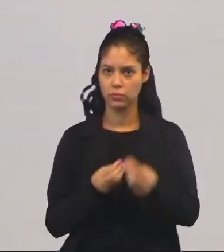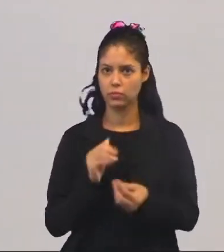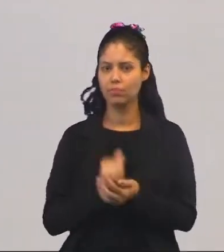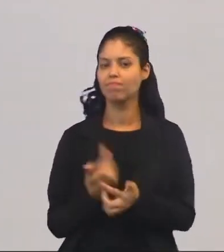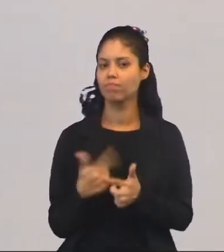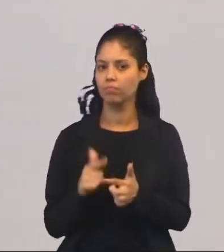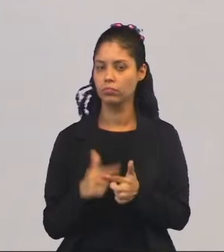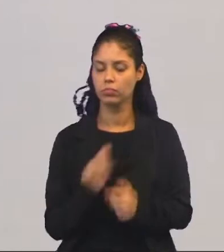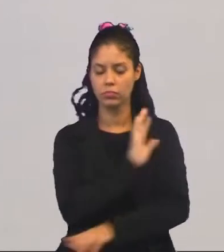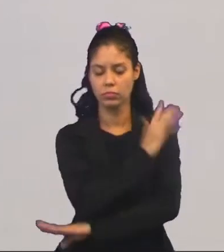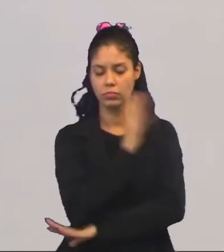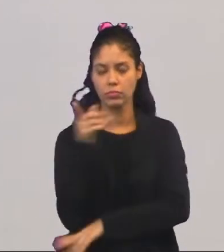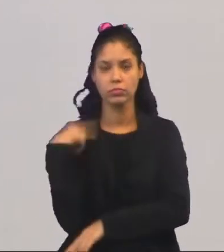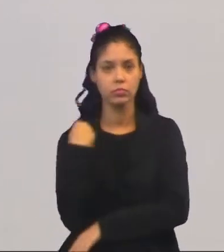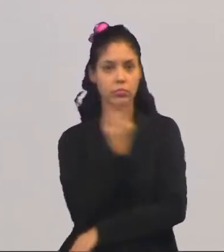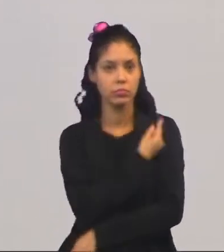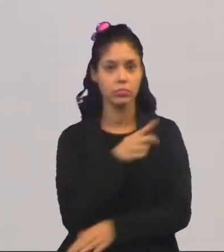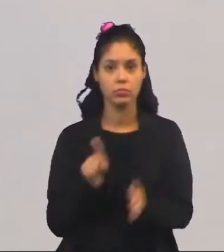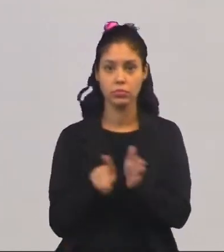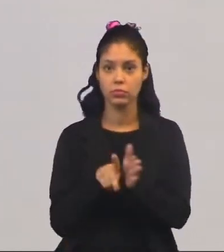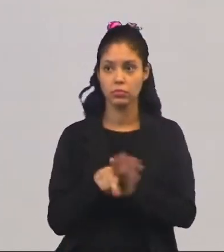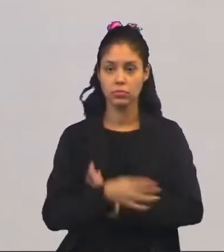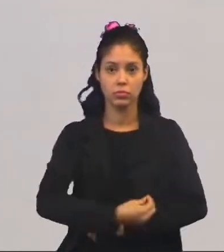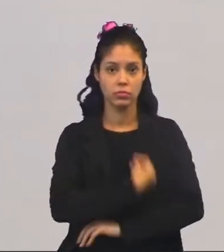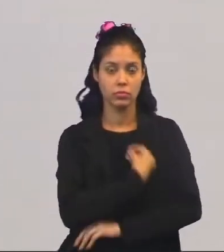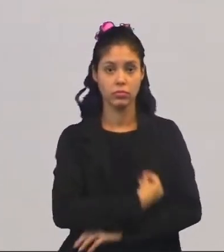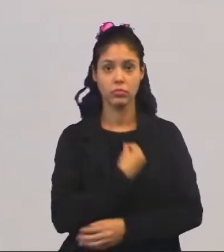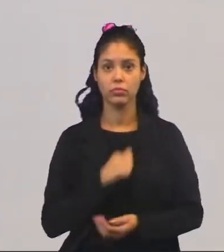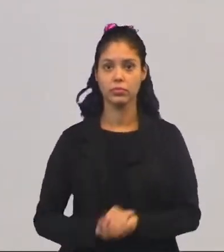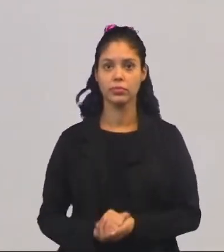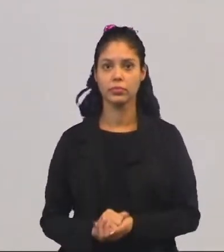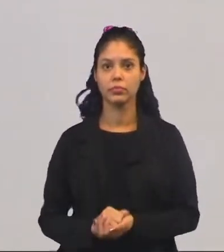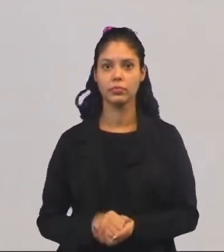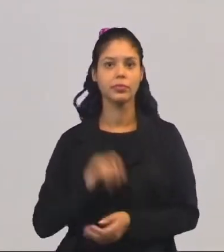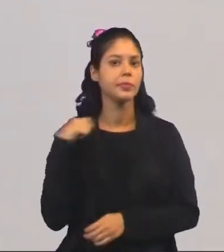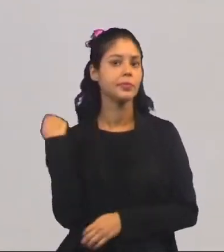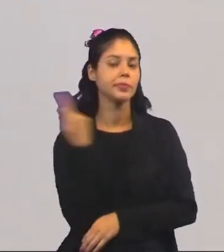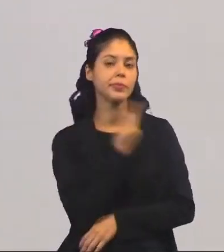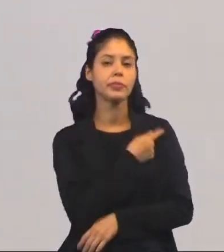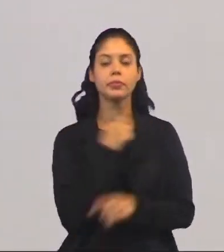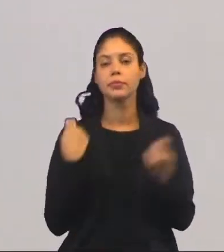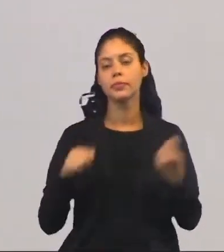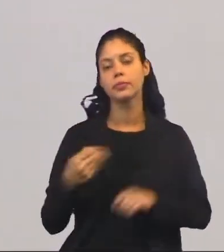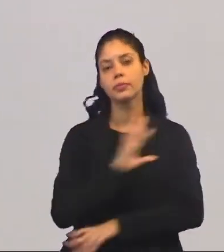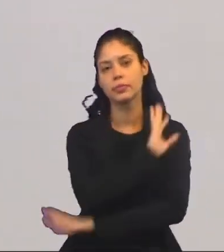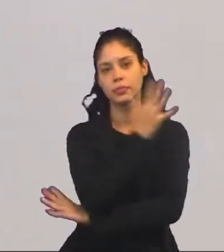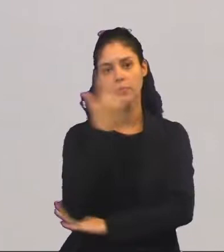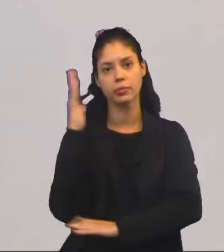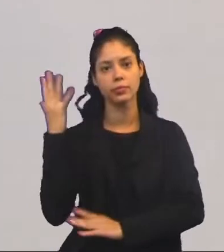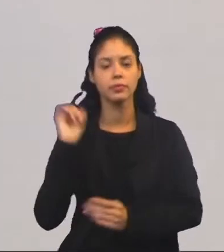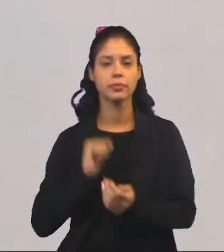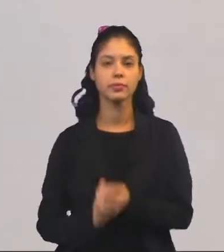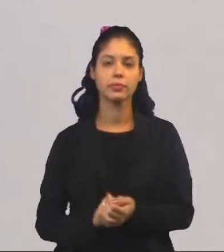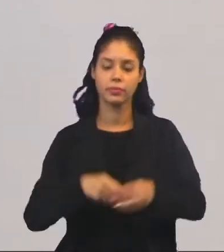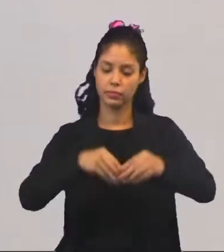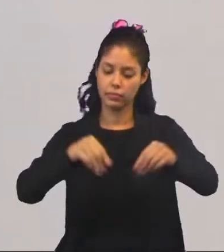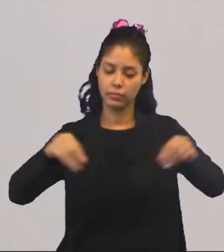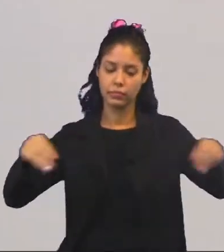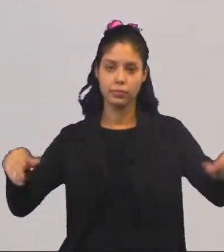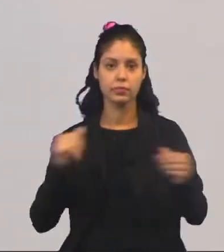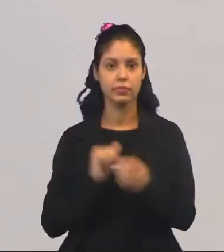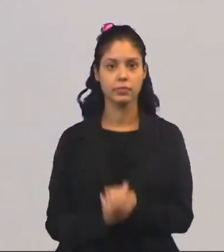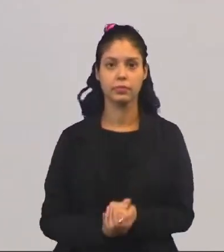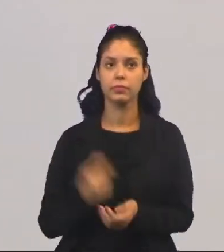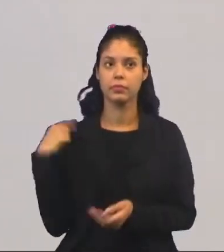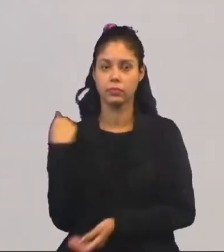meio ambiente e a nossa própria vida, porque nós precisamos do meio ambiente, nós precisamos da natureza, nós precisamos do solo,